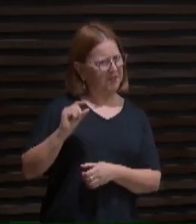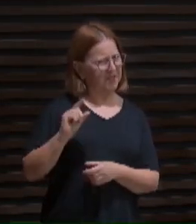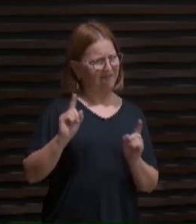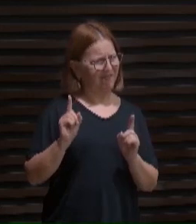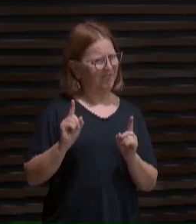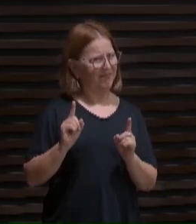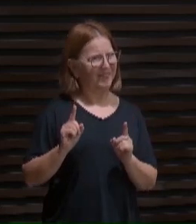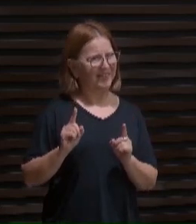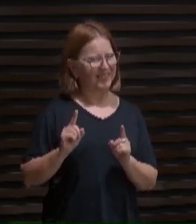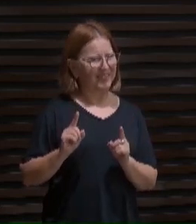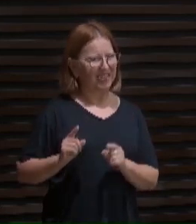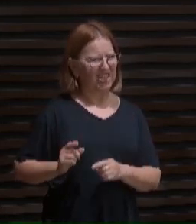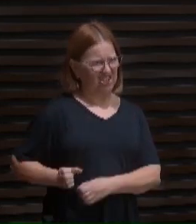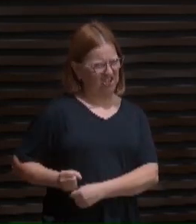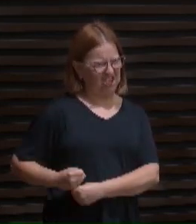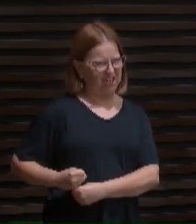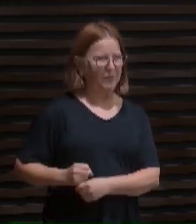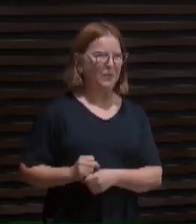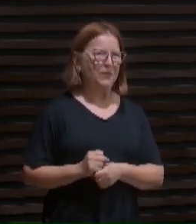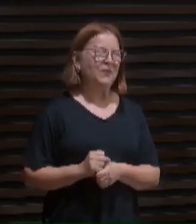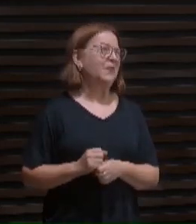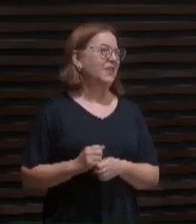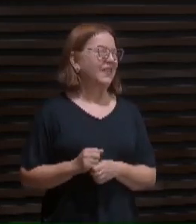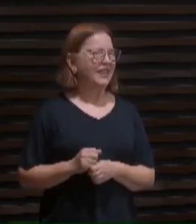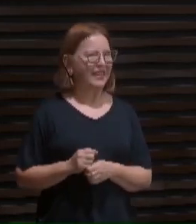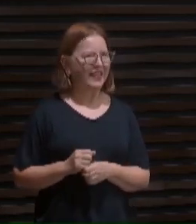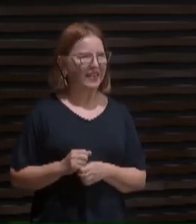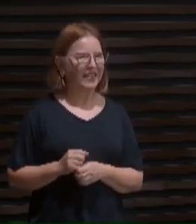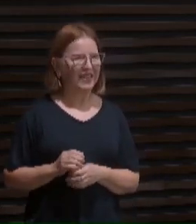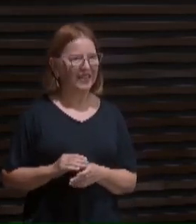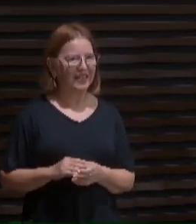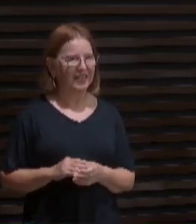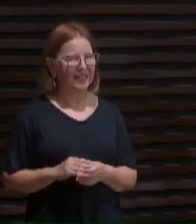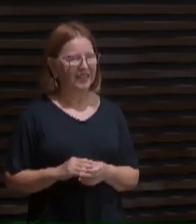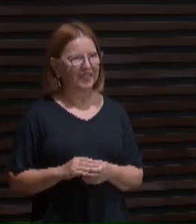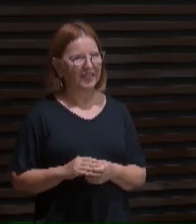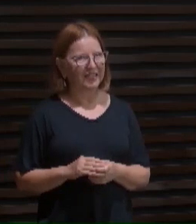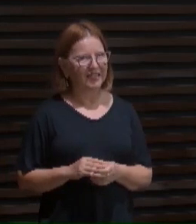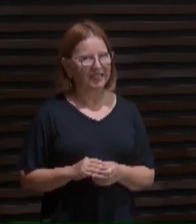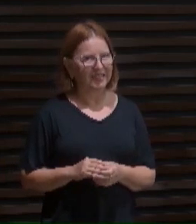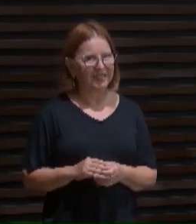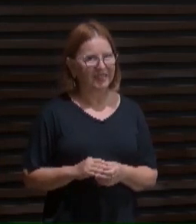pichote. É um avarento aqui que vive